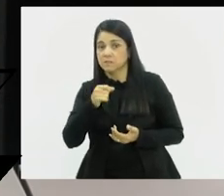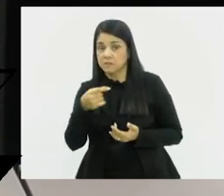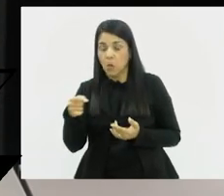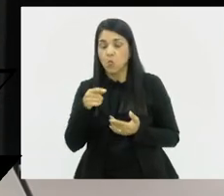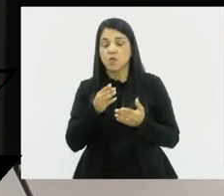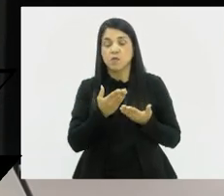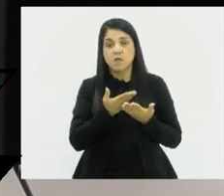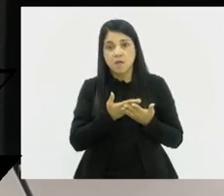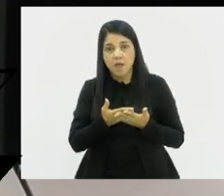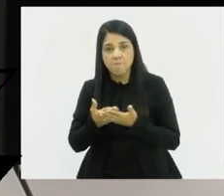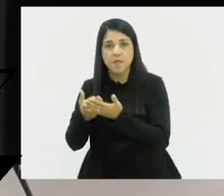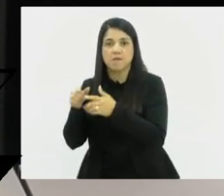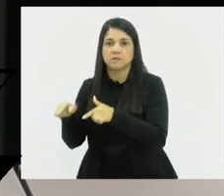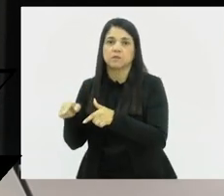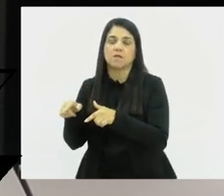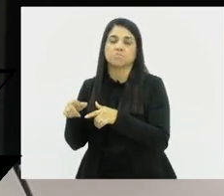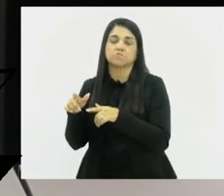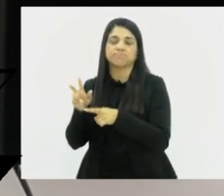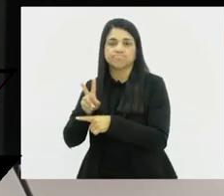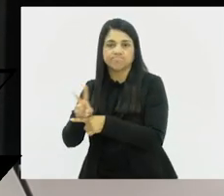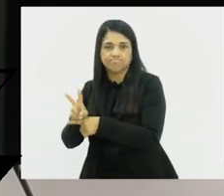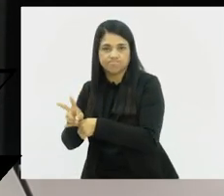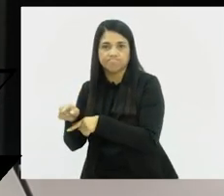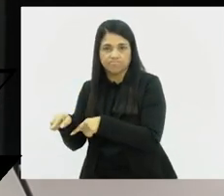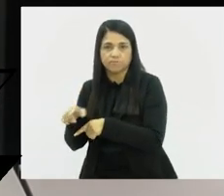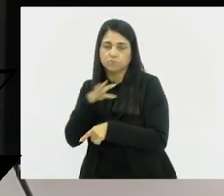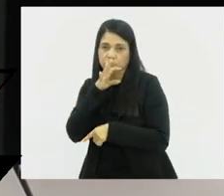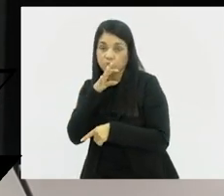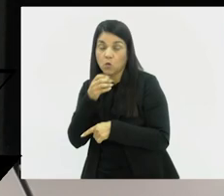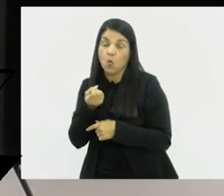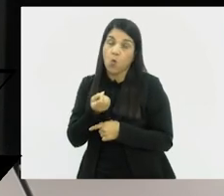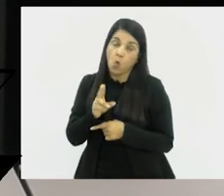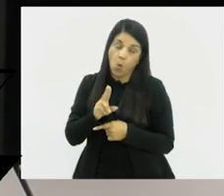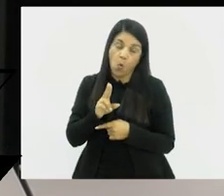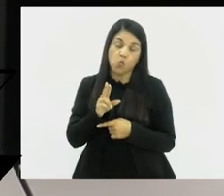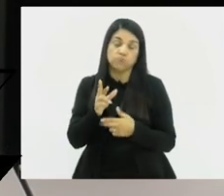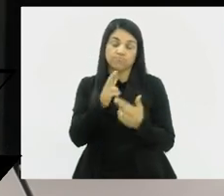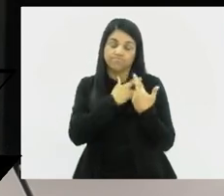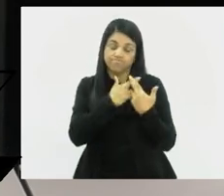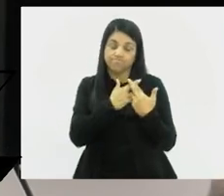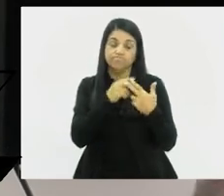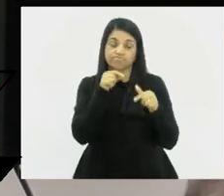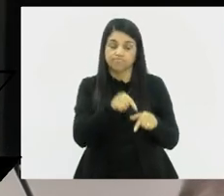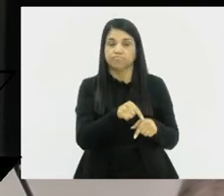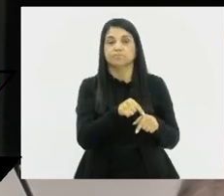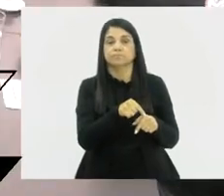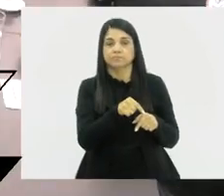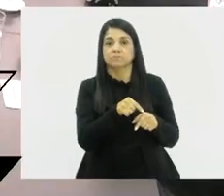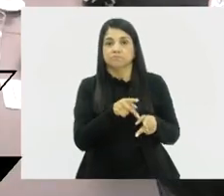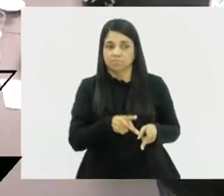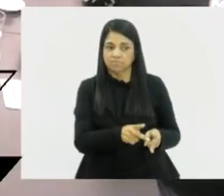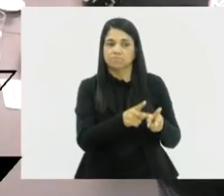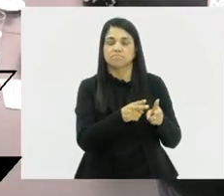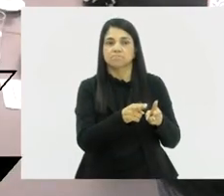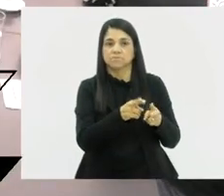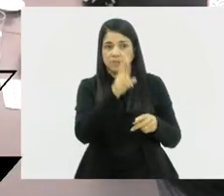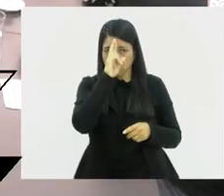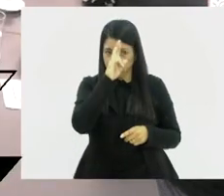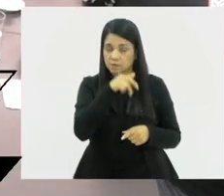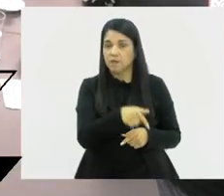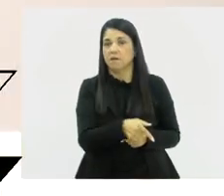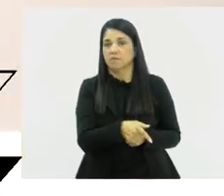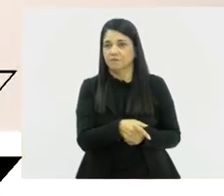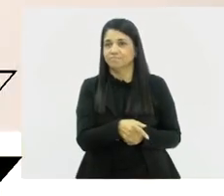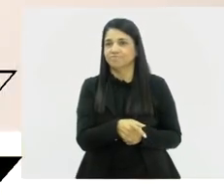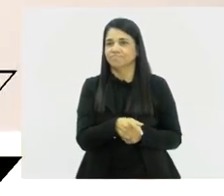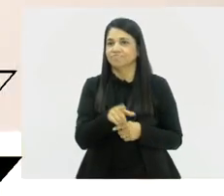abrigo, ou, entendendo a autoridade policial, ele permanecer com o proprietário como fiel depositário. Olha, só essa declaração sua,